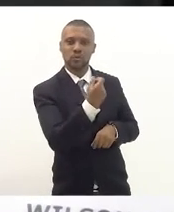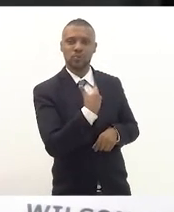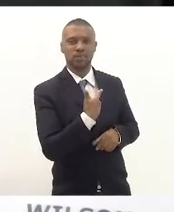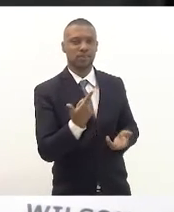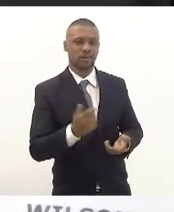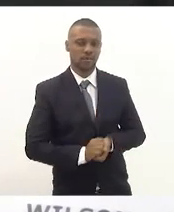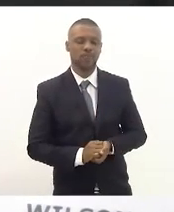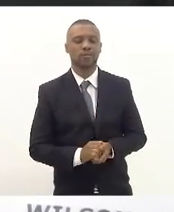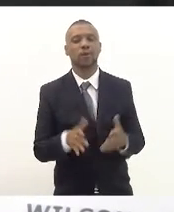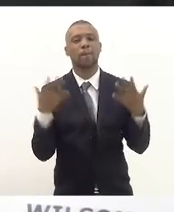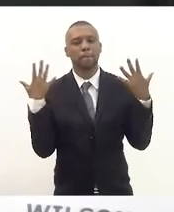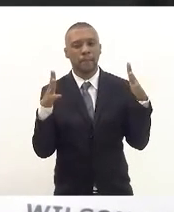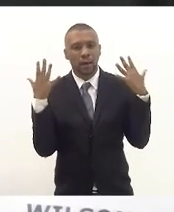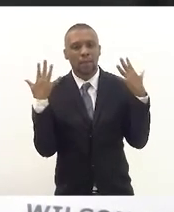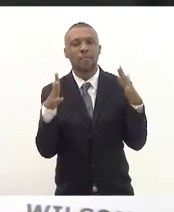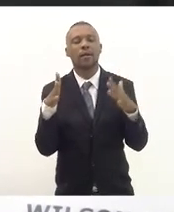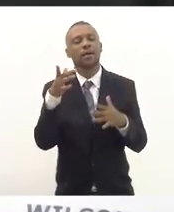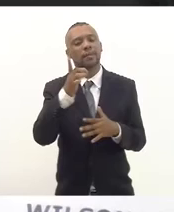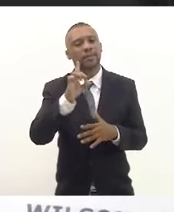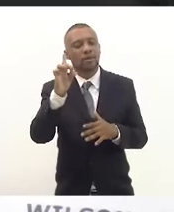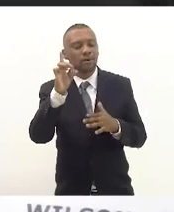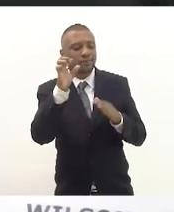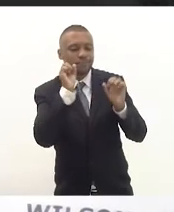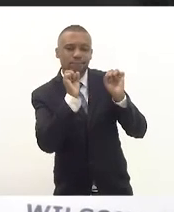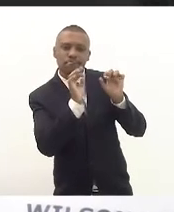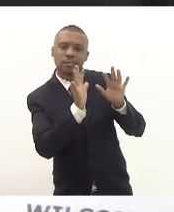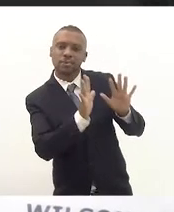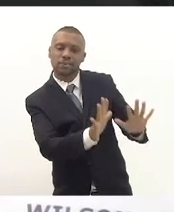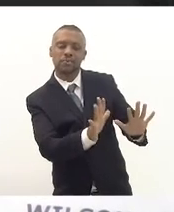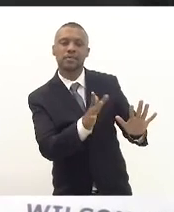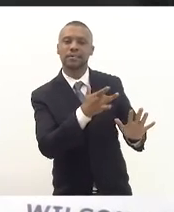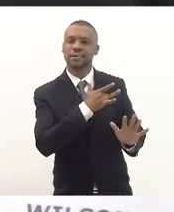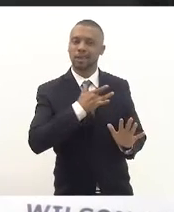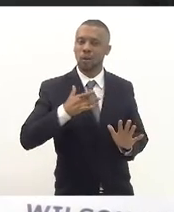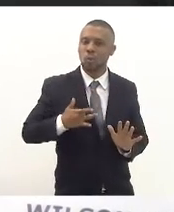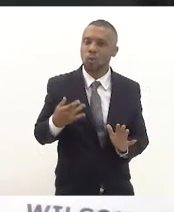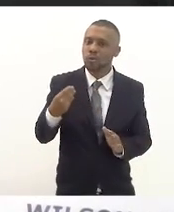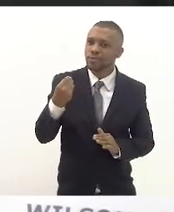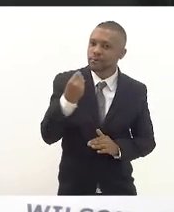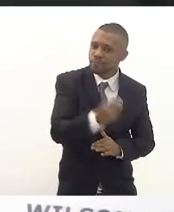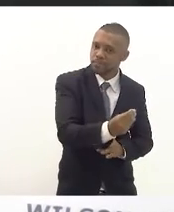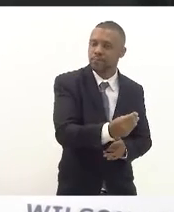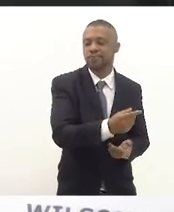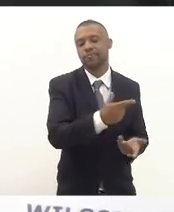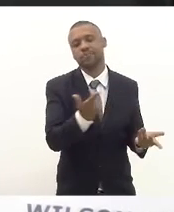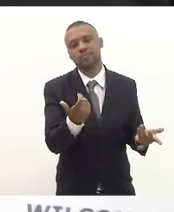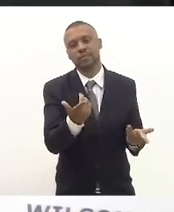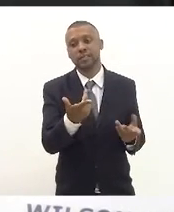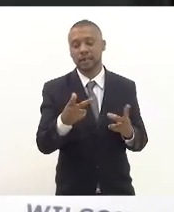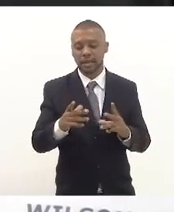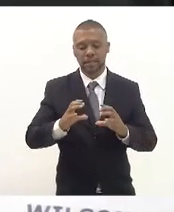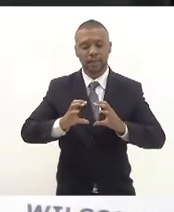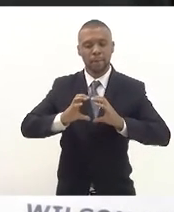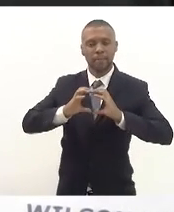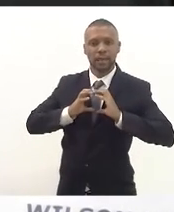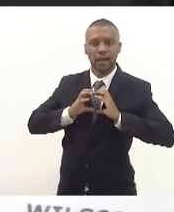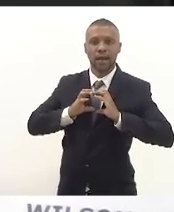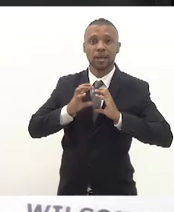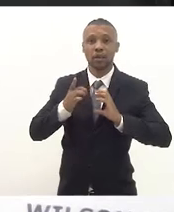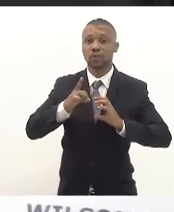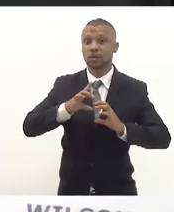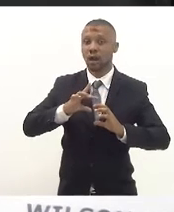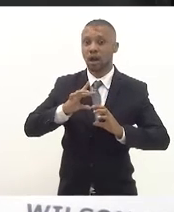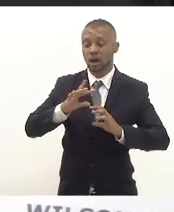então parabéns aí que Deus te abençoe e te dê muita saúde e essa medalha só aumenta Nossa responsabilidade